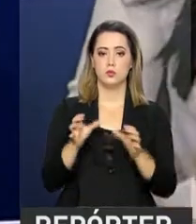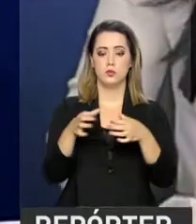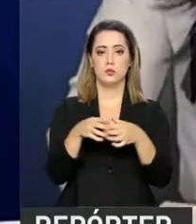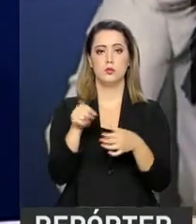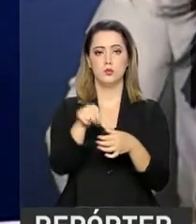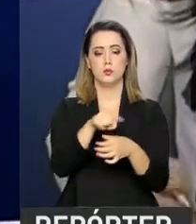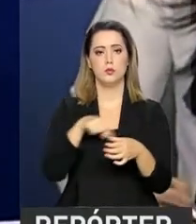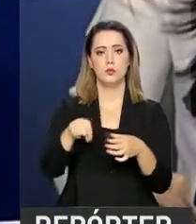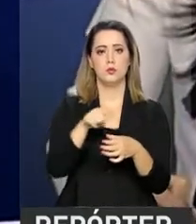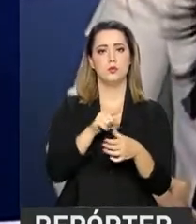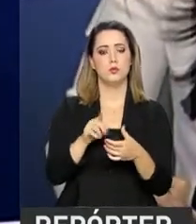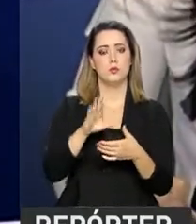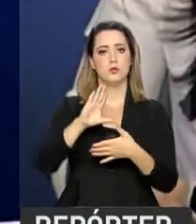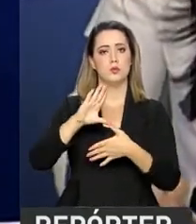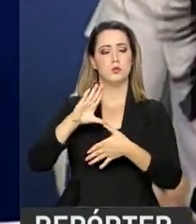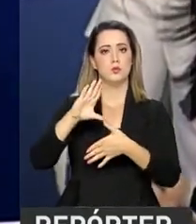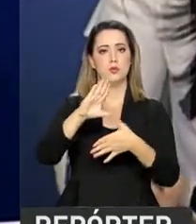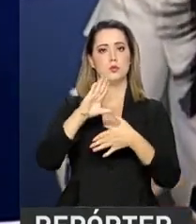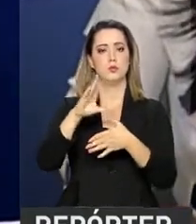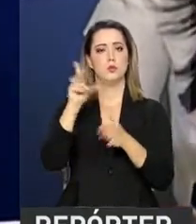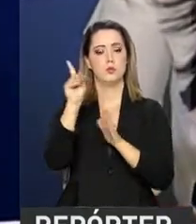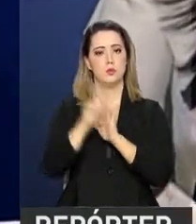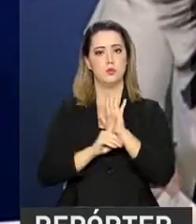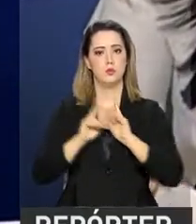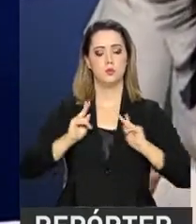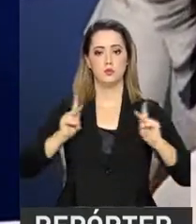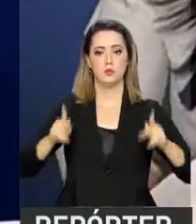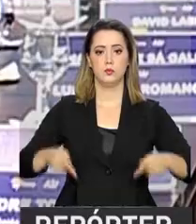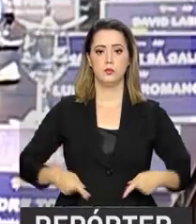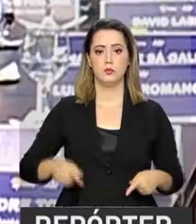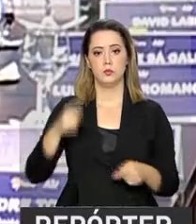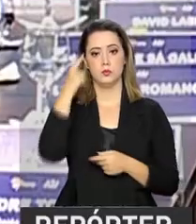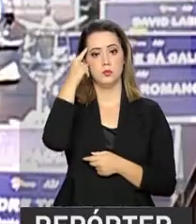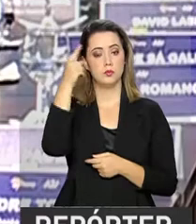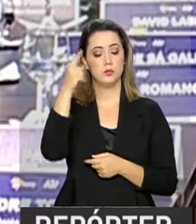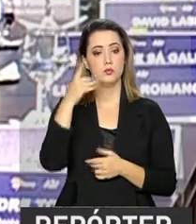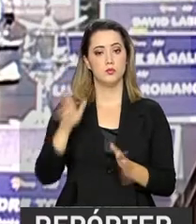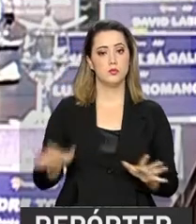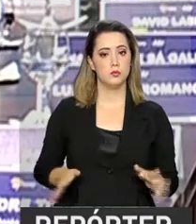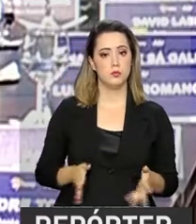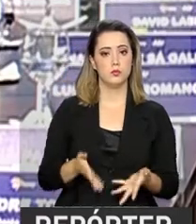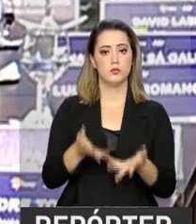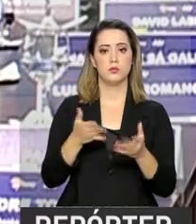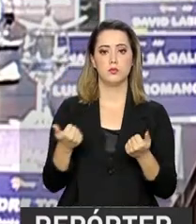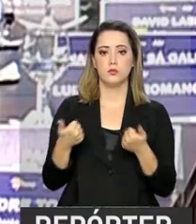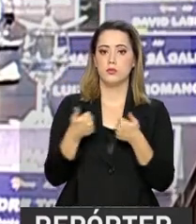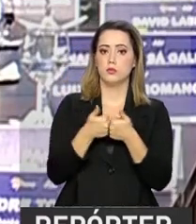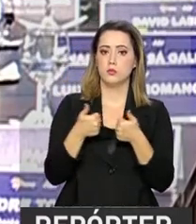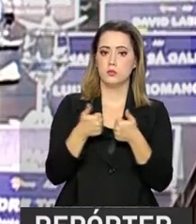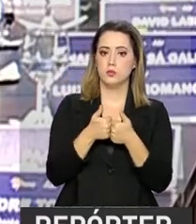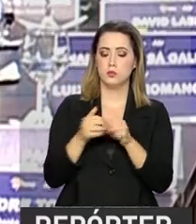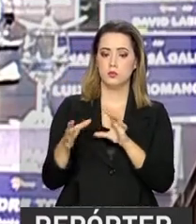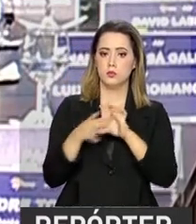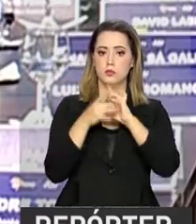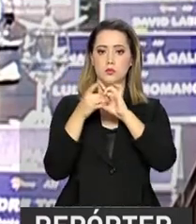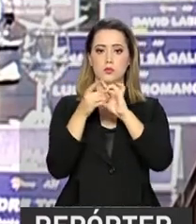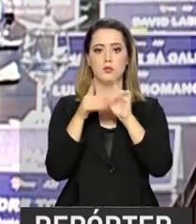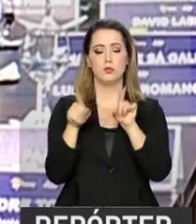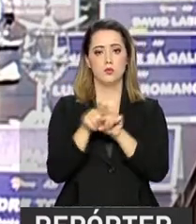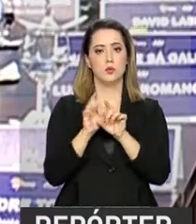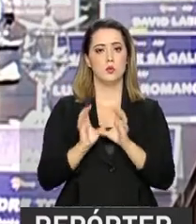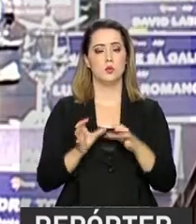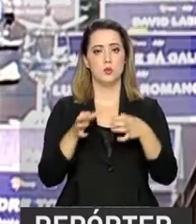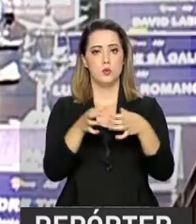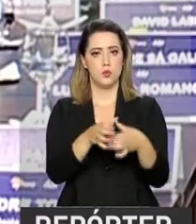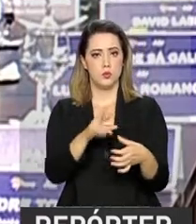sistema interamericano de direitos humanos a ideia é promover uma atuação mais próxima e integrada entre os